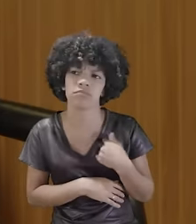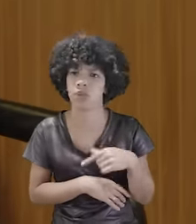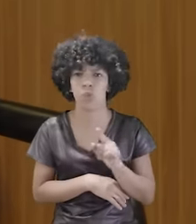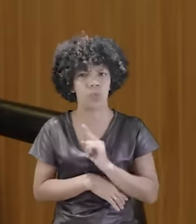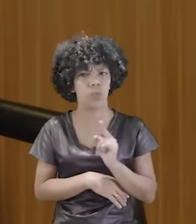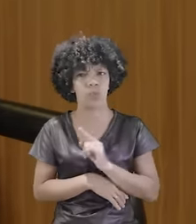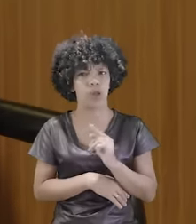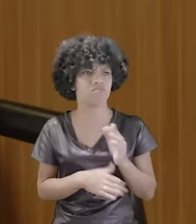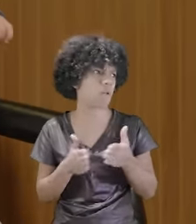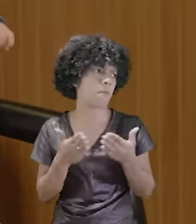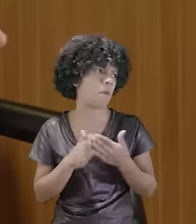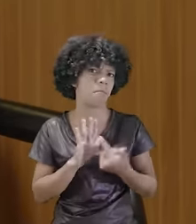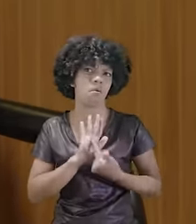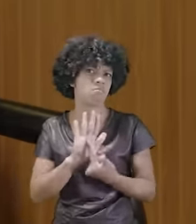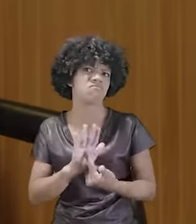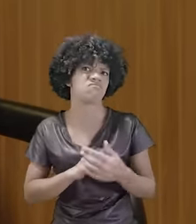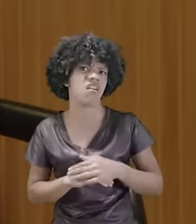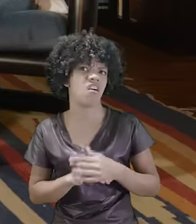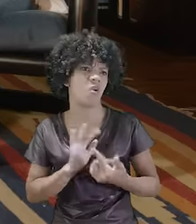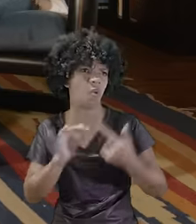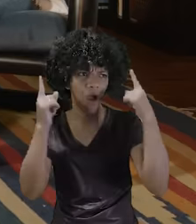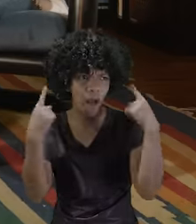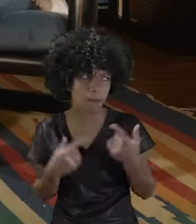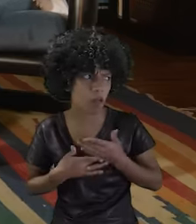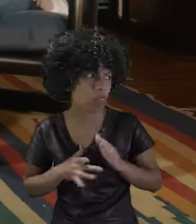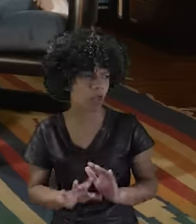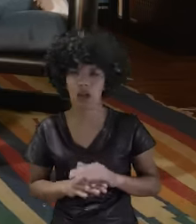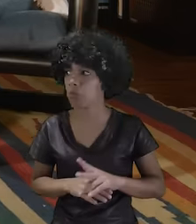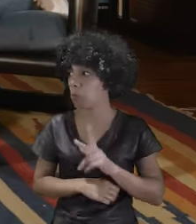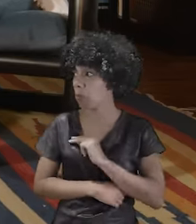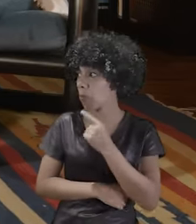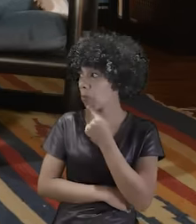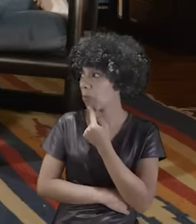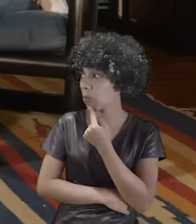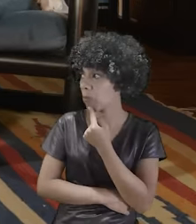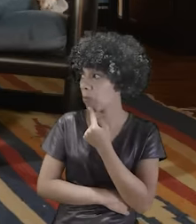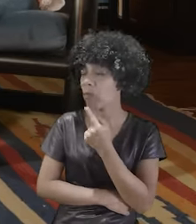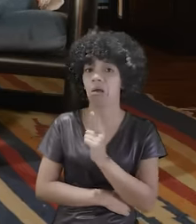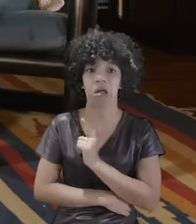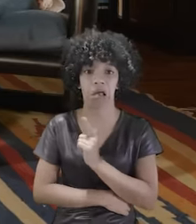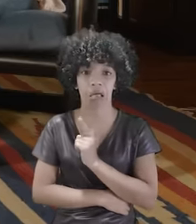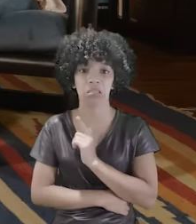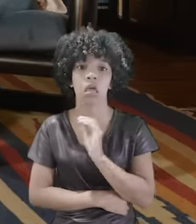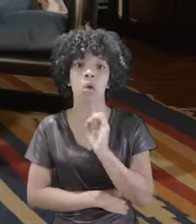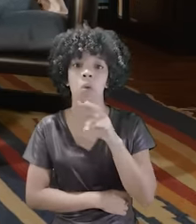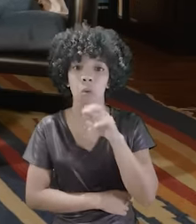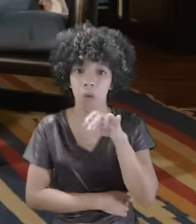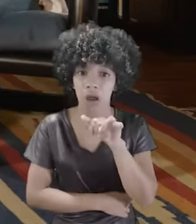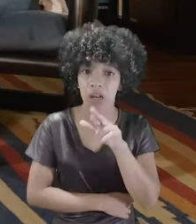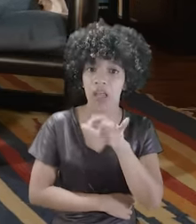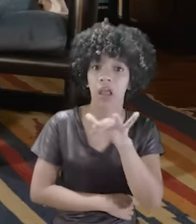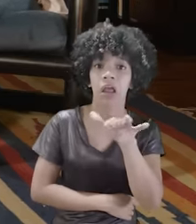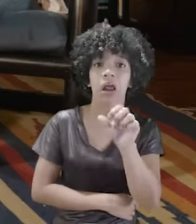falei não sou bobo e vai aceitar minha viagem para mostrar o cabelo não quero em qual cara lá tem um ombré hair lá